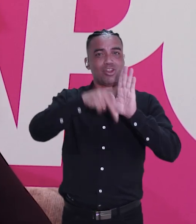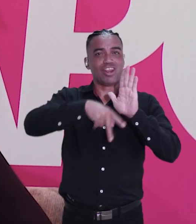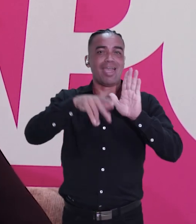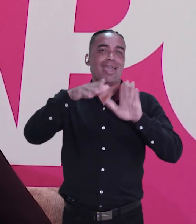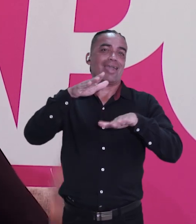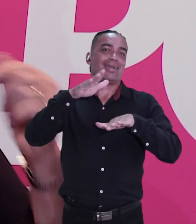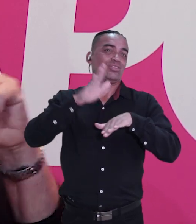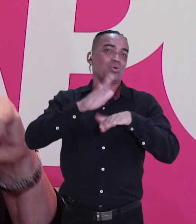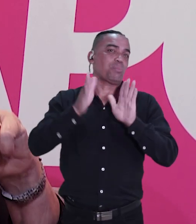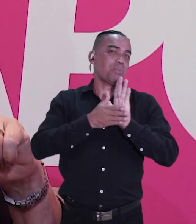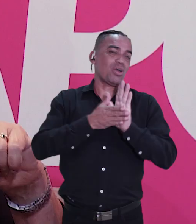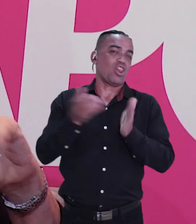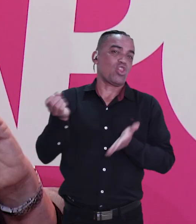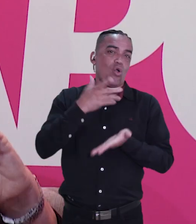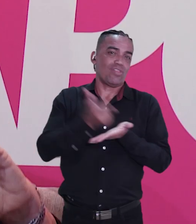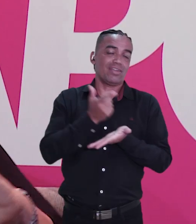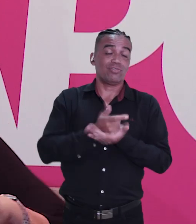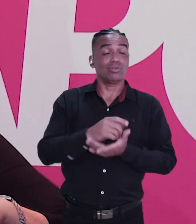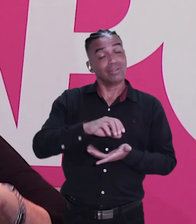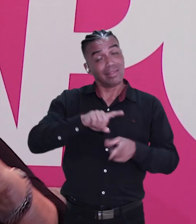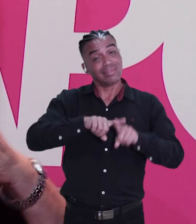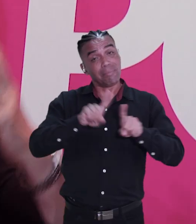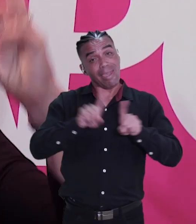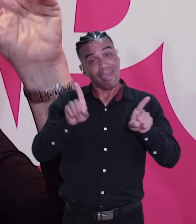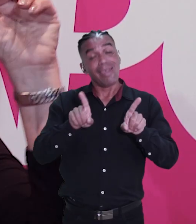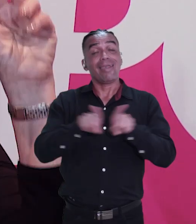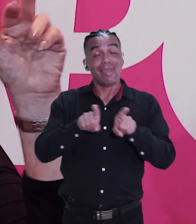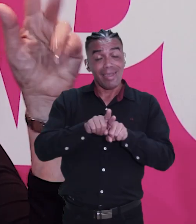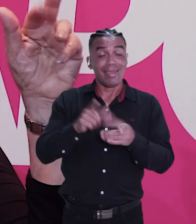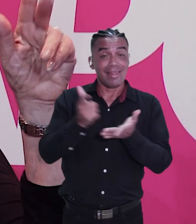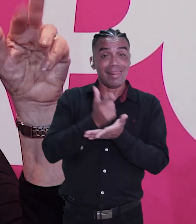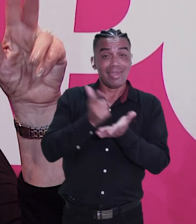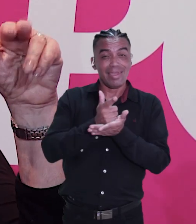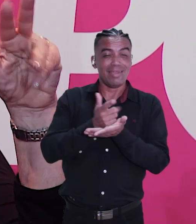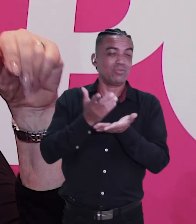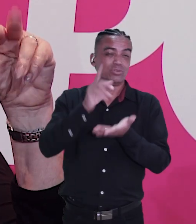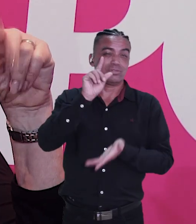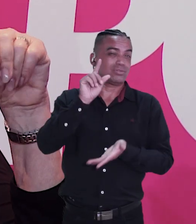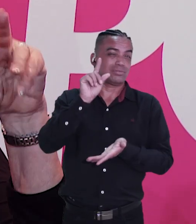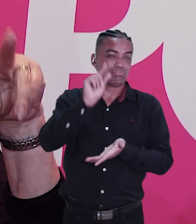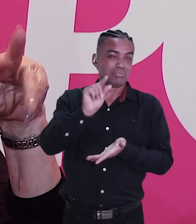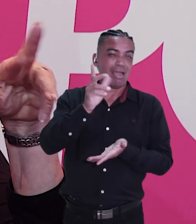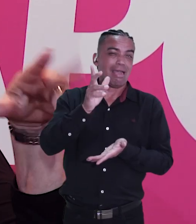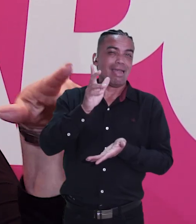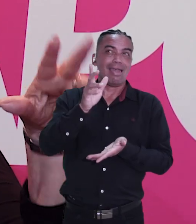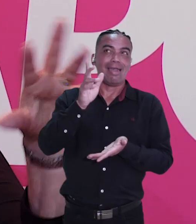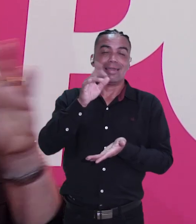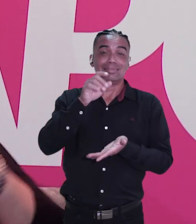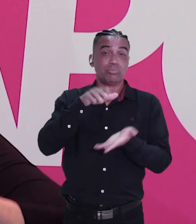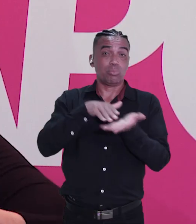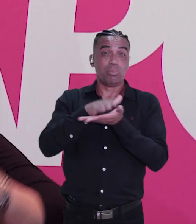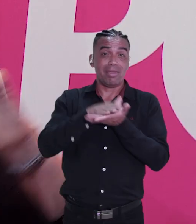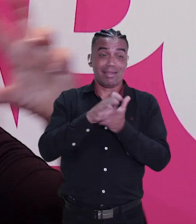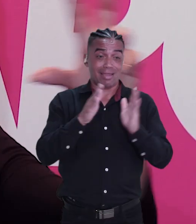cabeça. Fora que ele tem os livros menores, que ele chama, entre aspas, que são os livros que